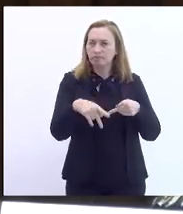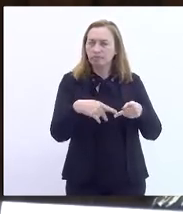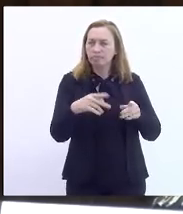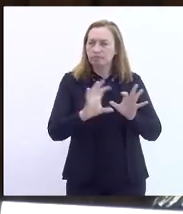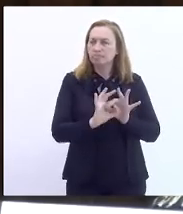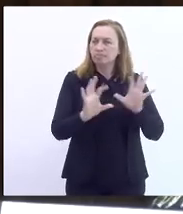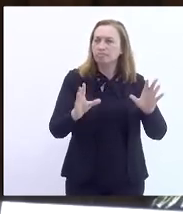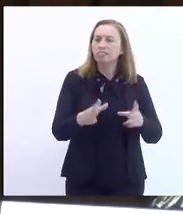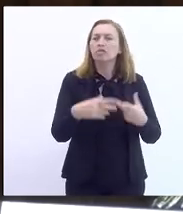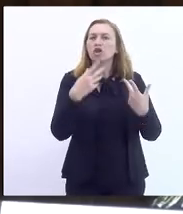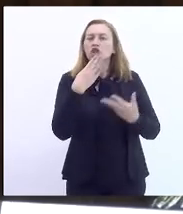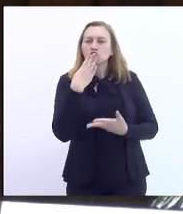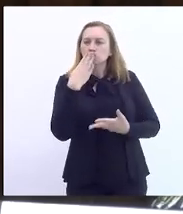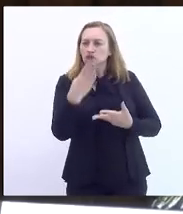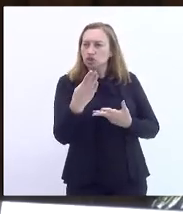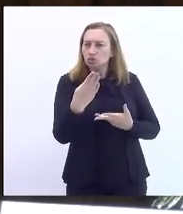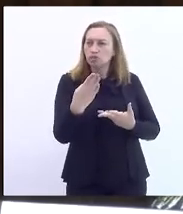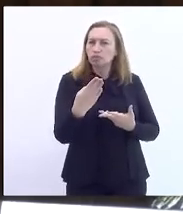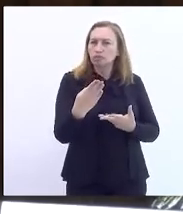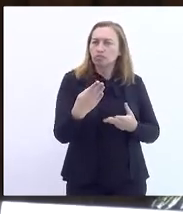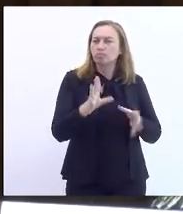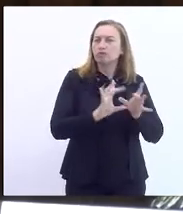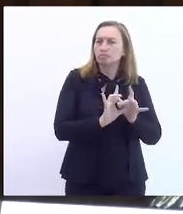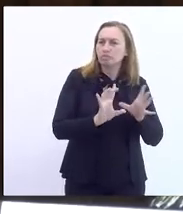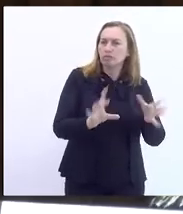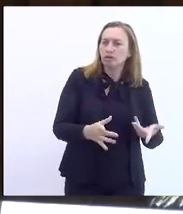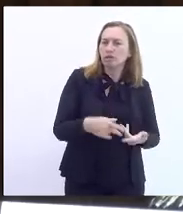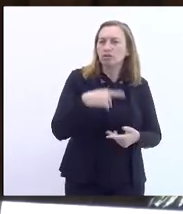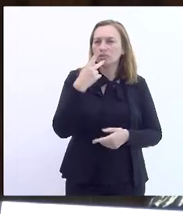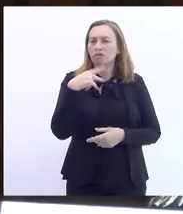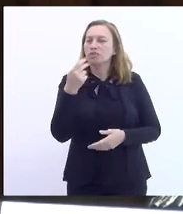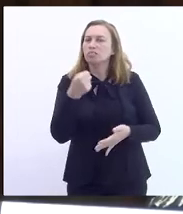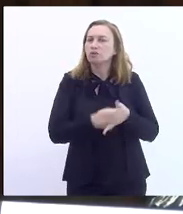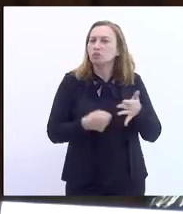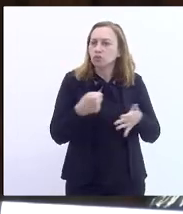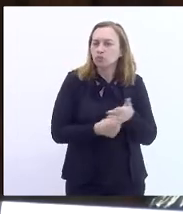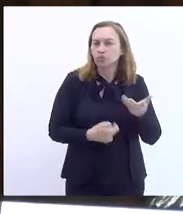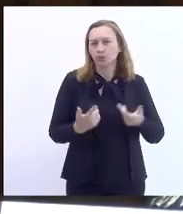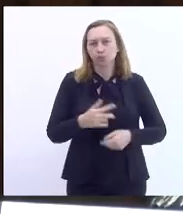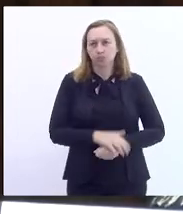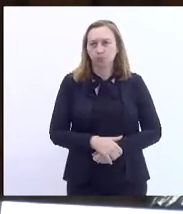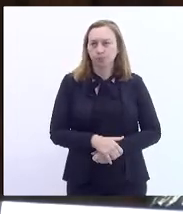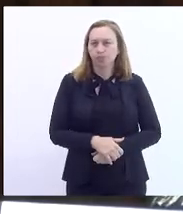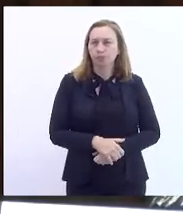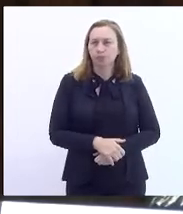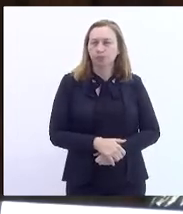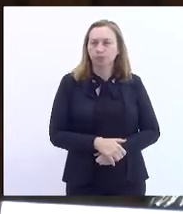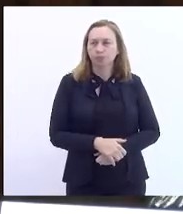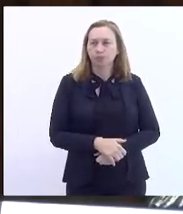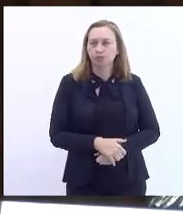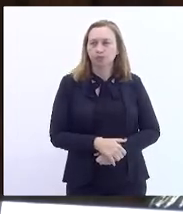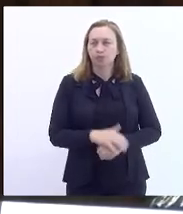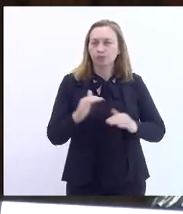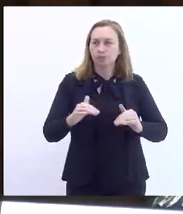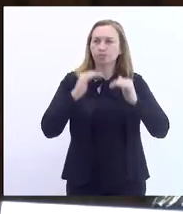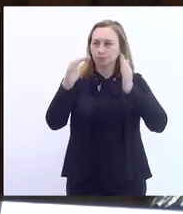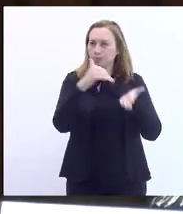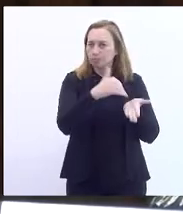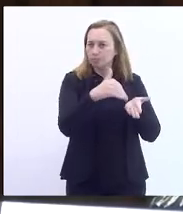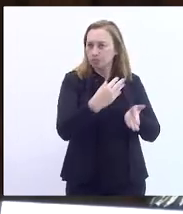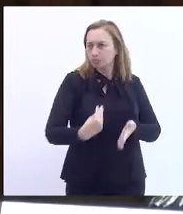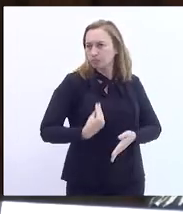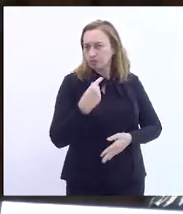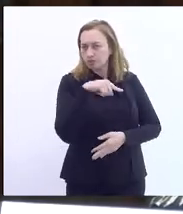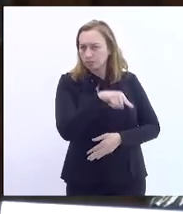Que tipo de democracia nós estamos falando nós estamos reivindicando E aí a subsecretária